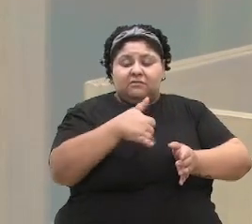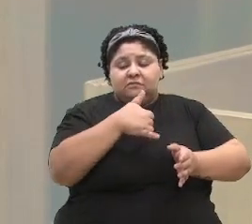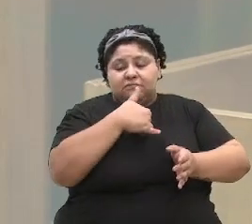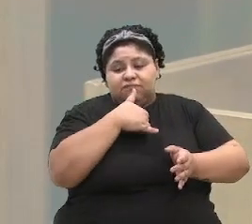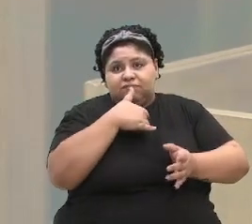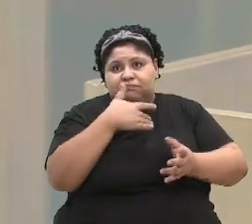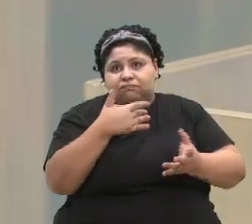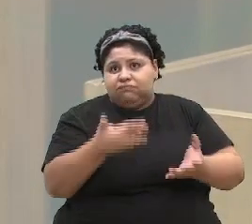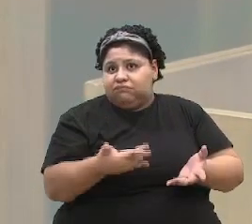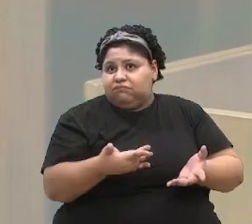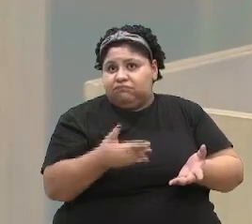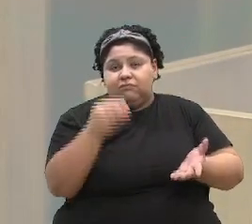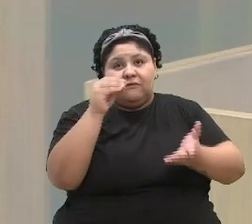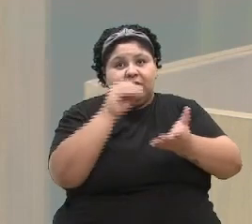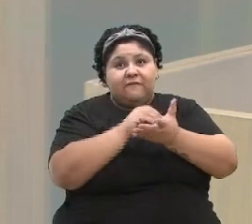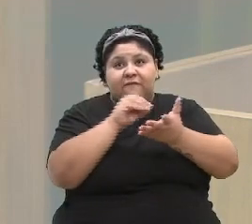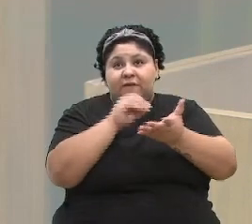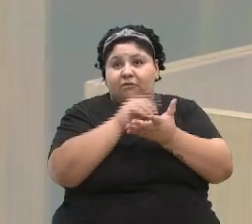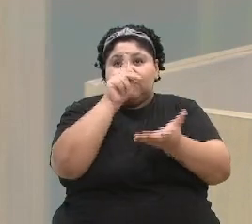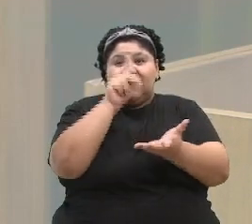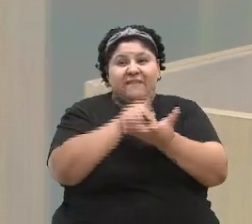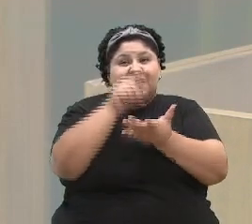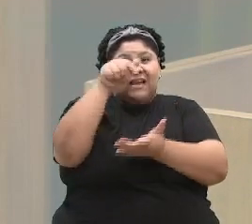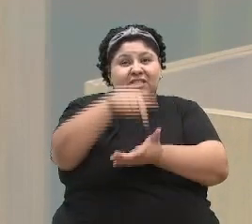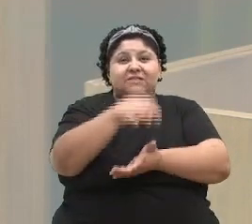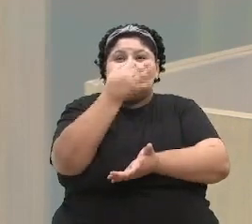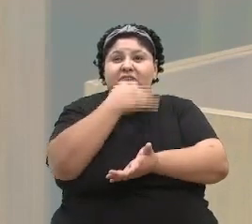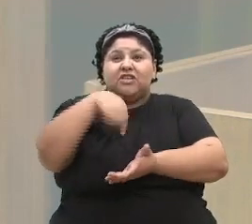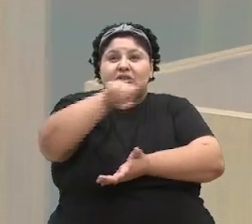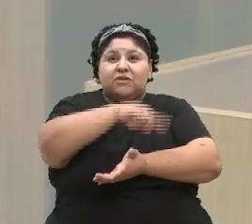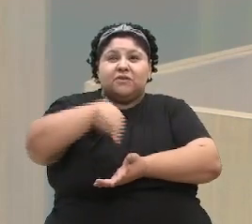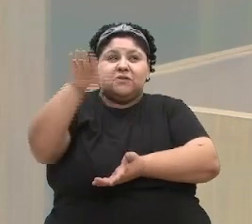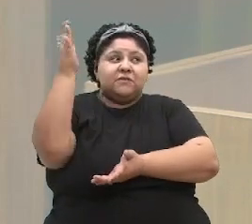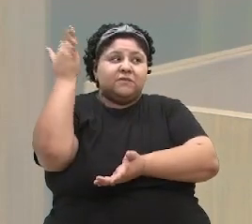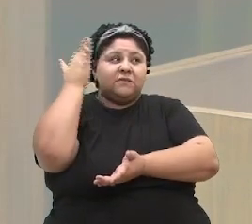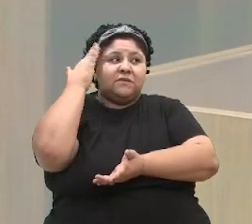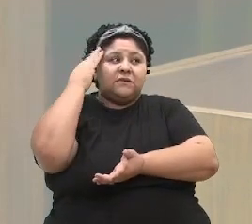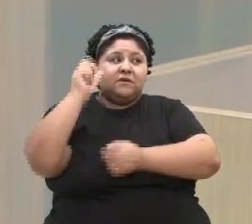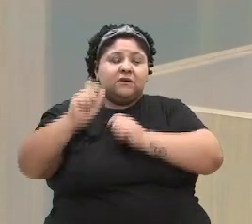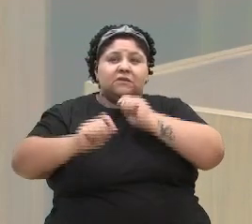são incertezas que acontecem no nosso município, e nós sabemos o que